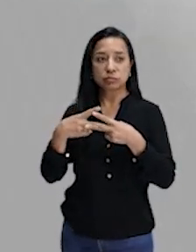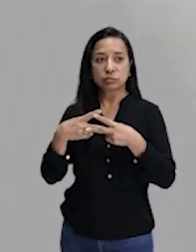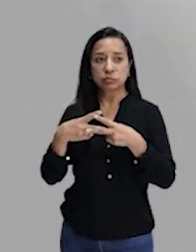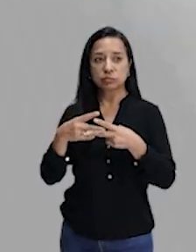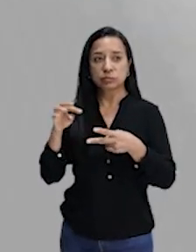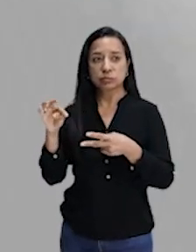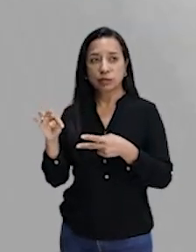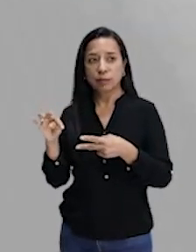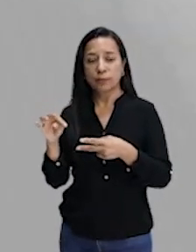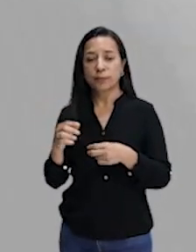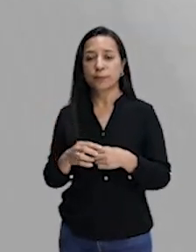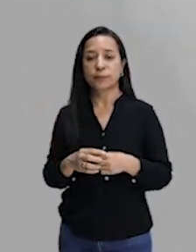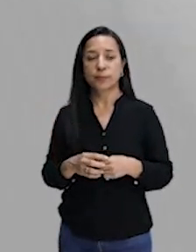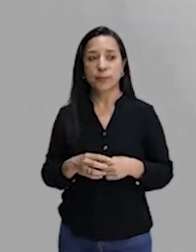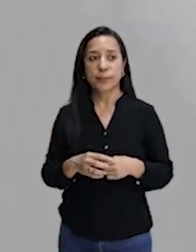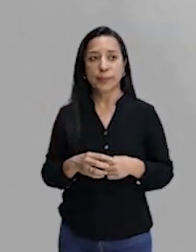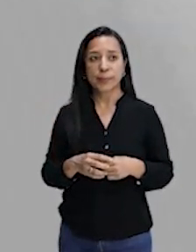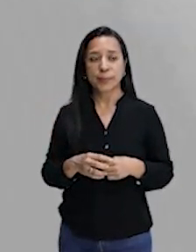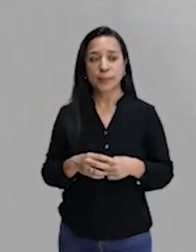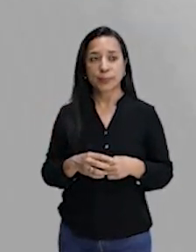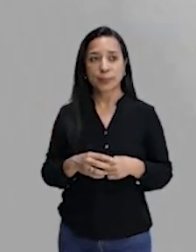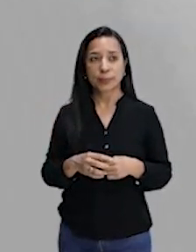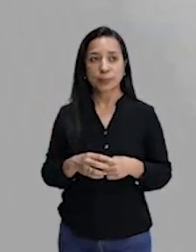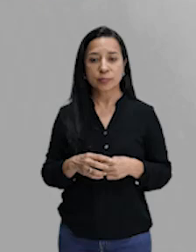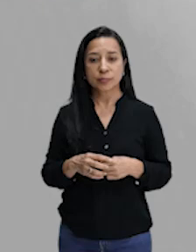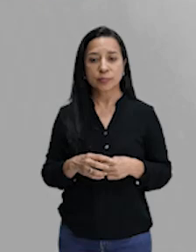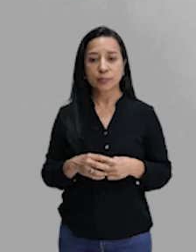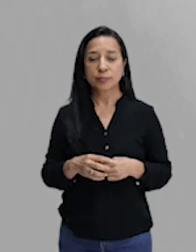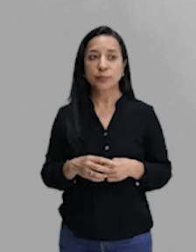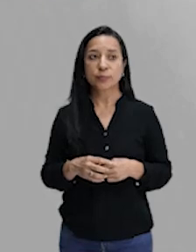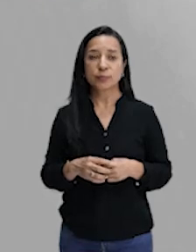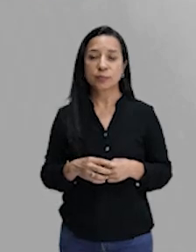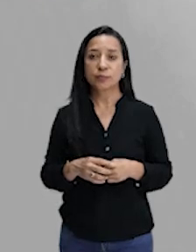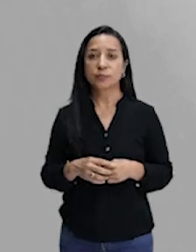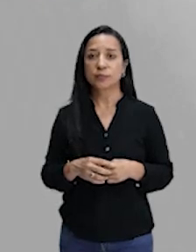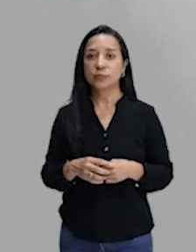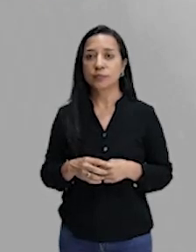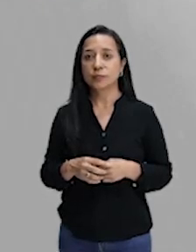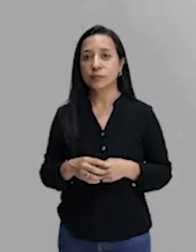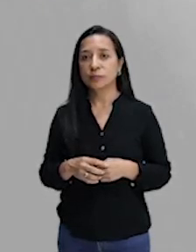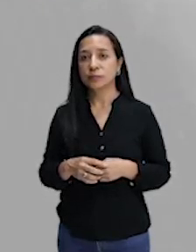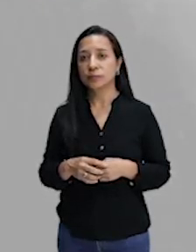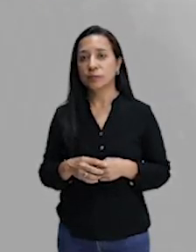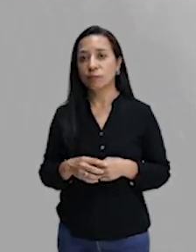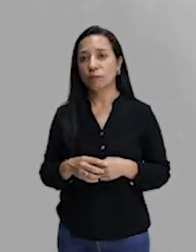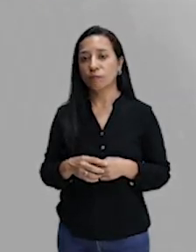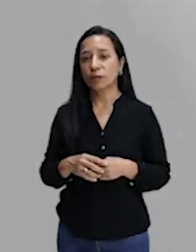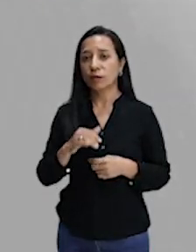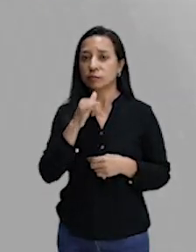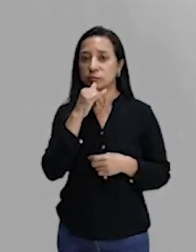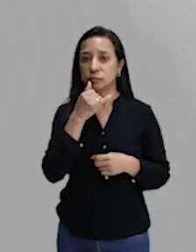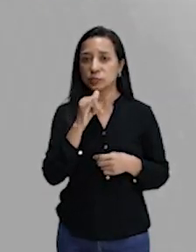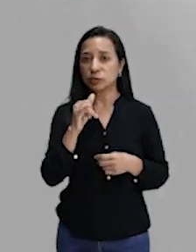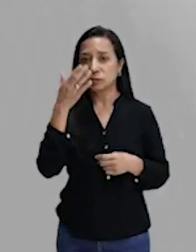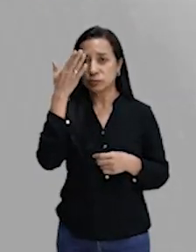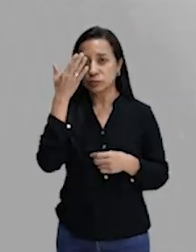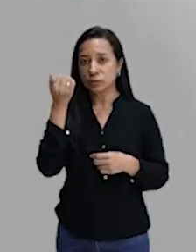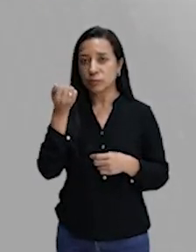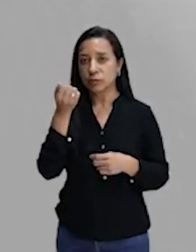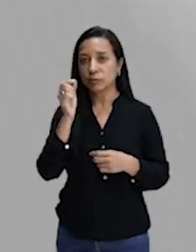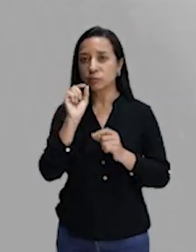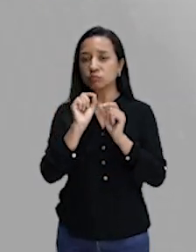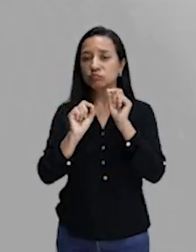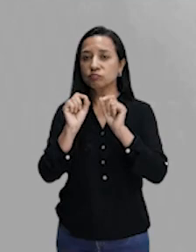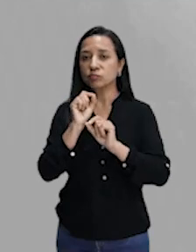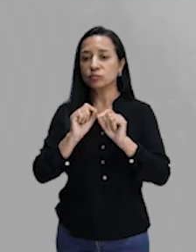corrente com o tempo não é isso Bom vamos lá a corrente elétrica nós já sabemos que